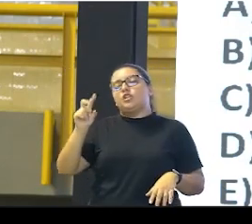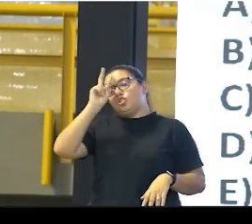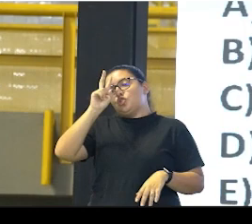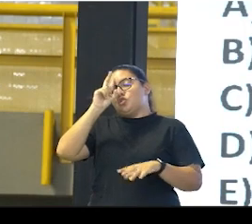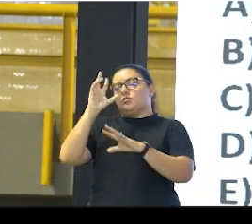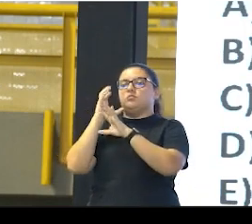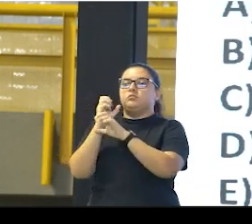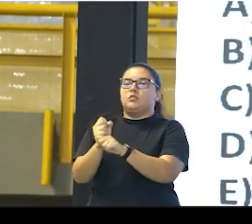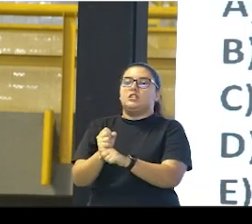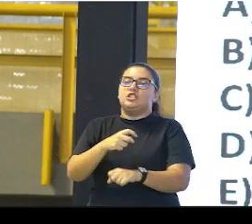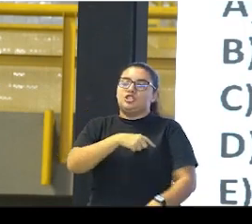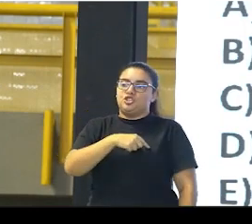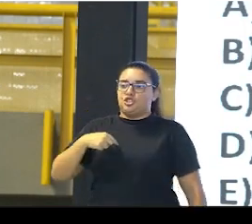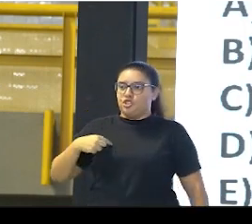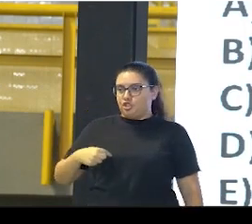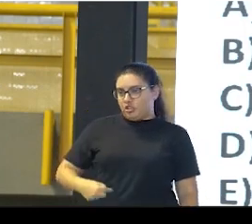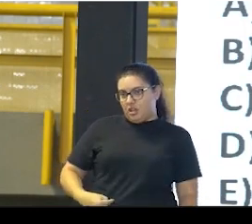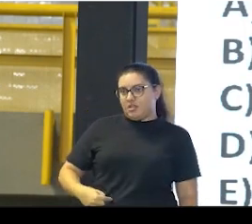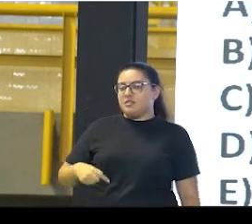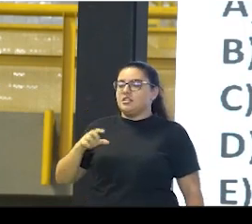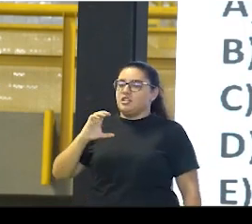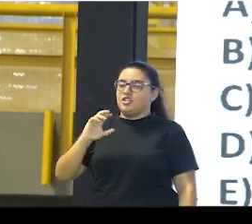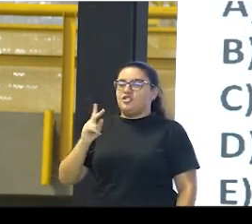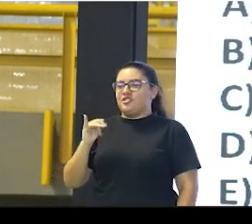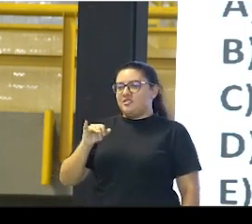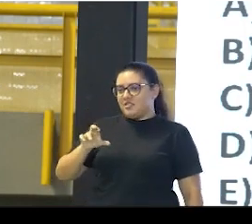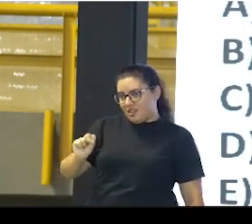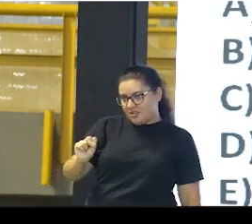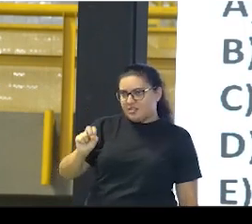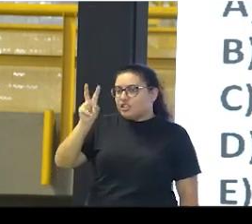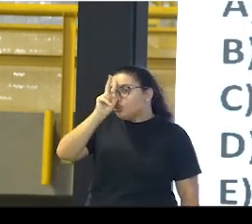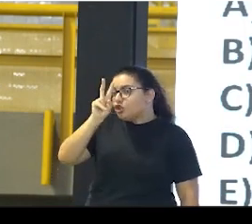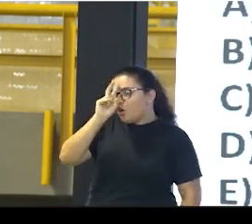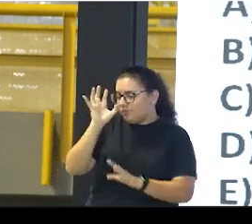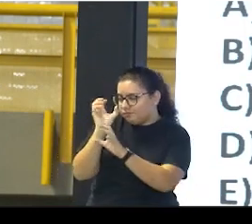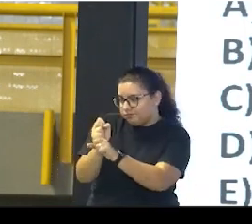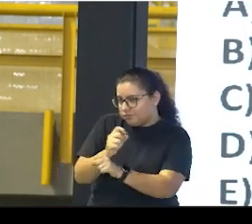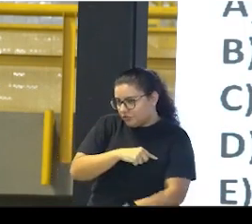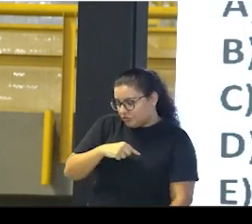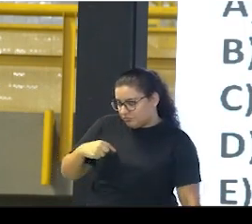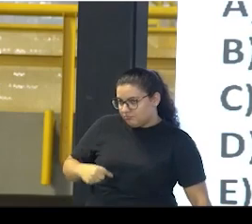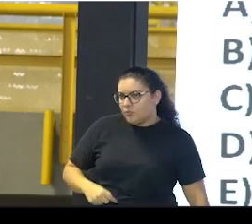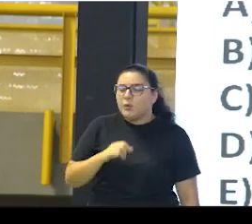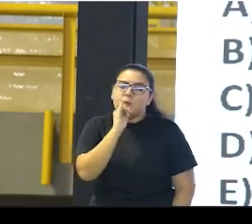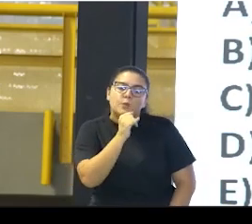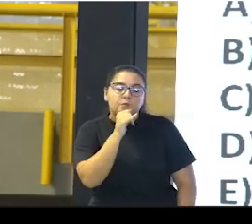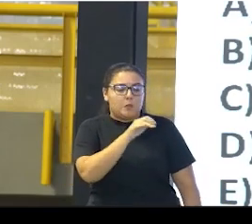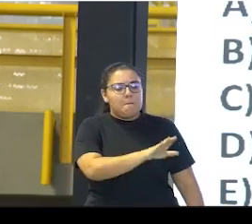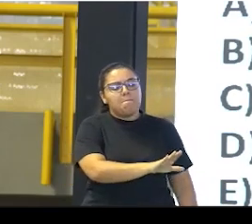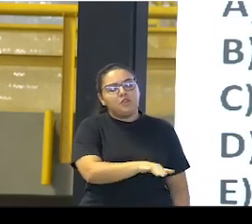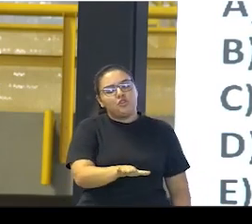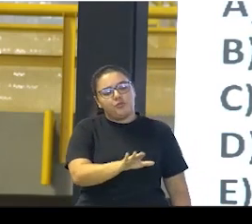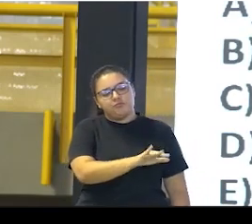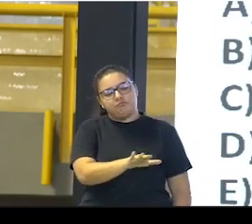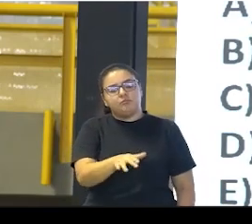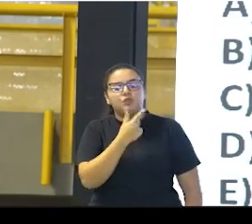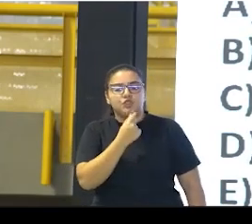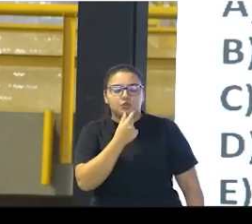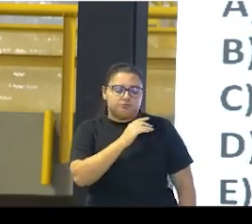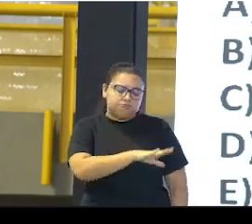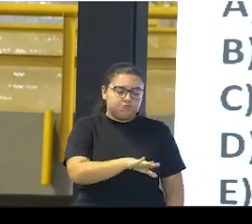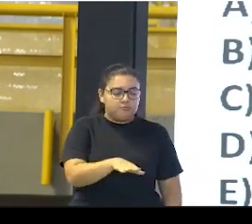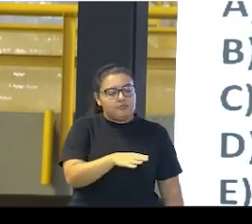3. Gente, isso aqui é muito importante. Cai muito mesmo em prova. Então lembre sempre